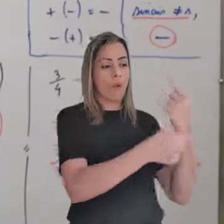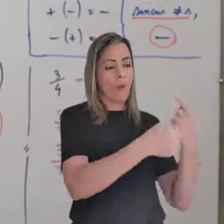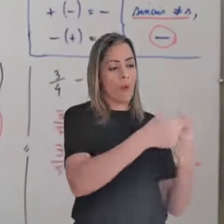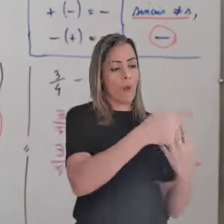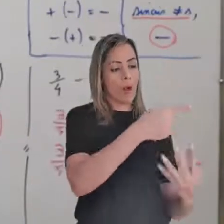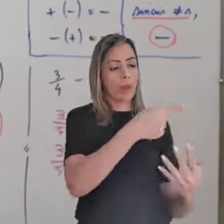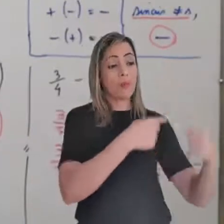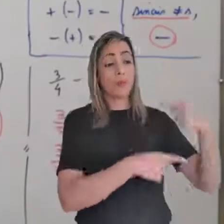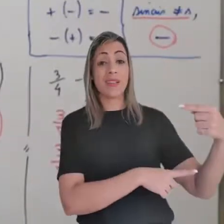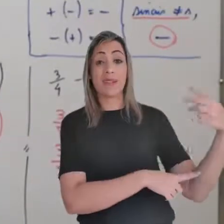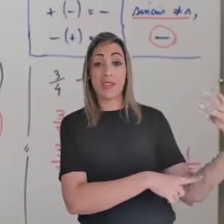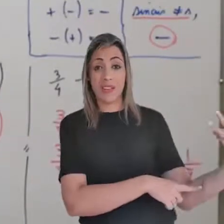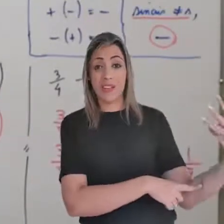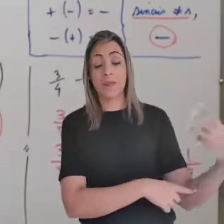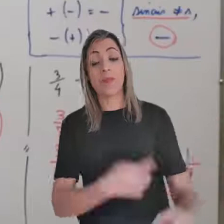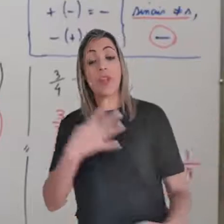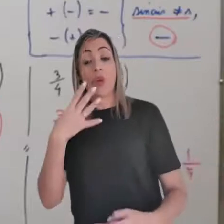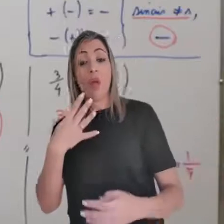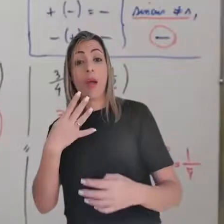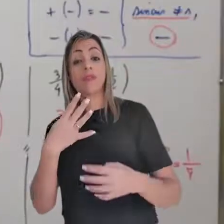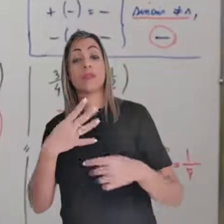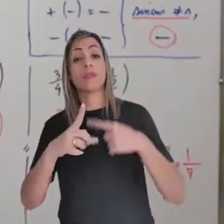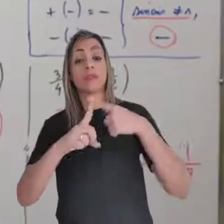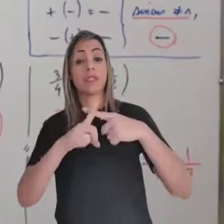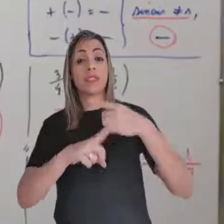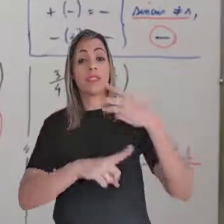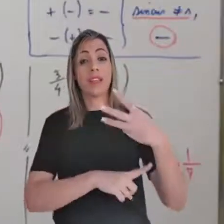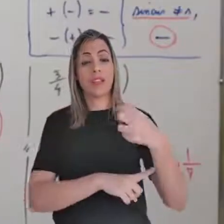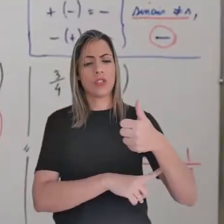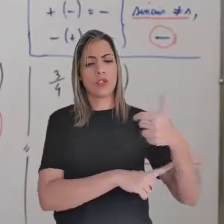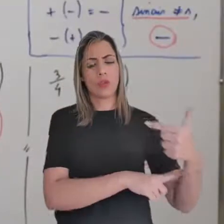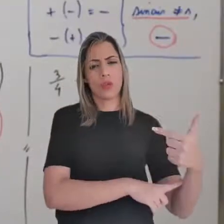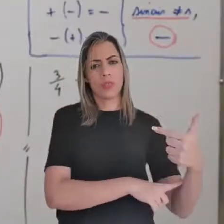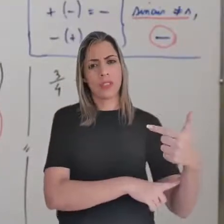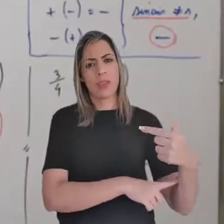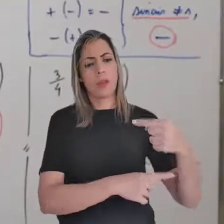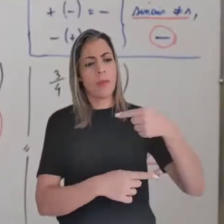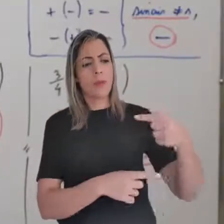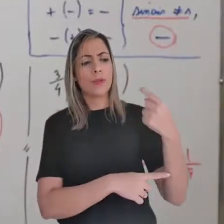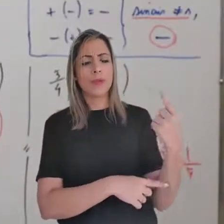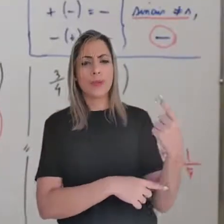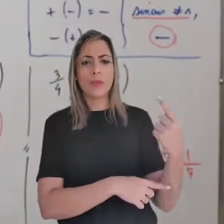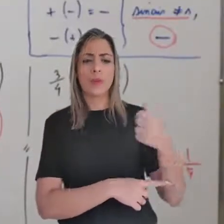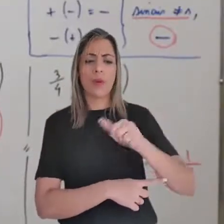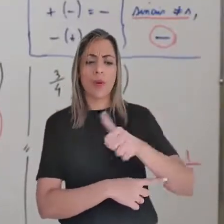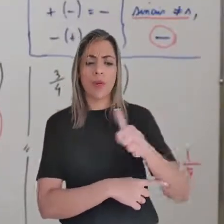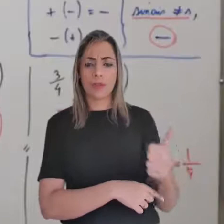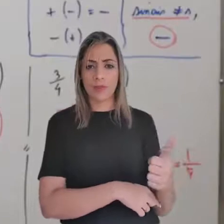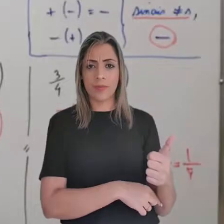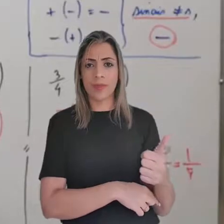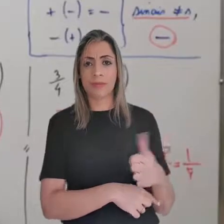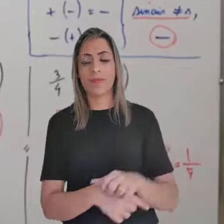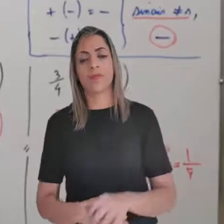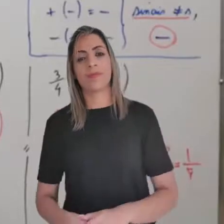Aqui, 4 vezes 3, 12. 12 tiro 1, 11. 11 quartos